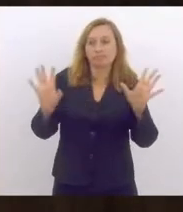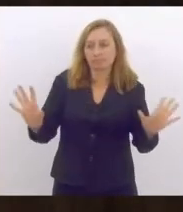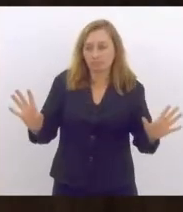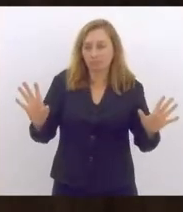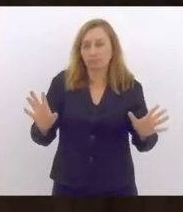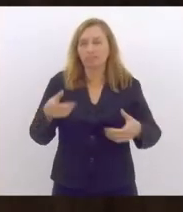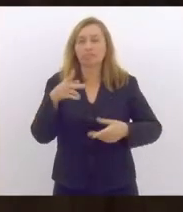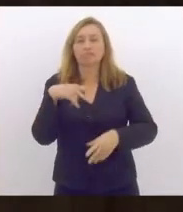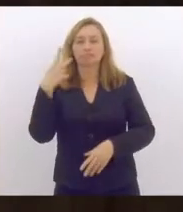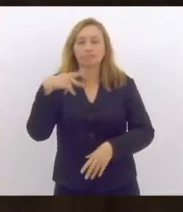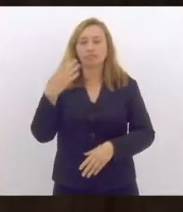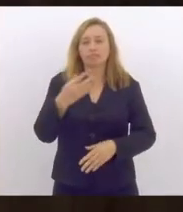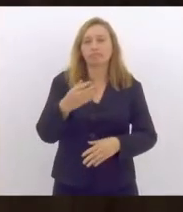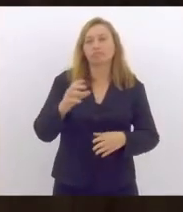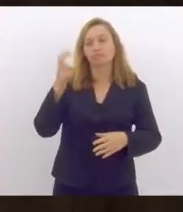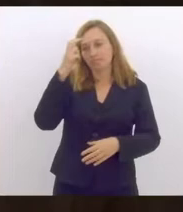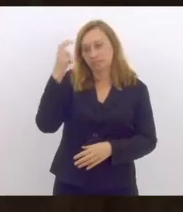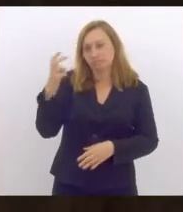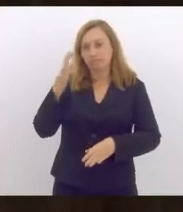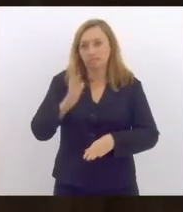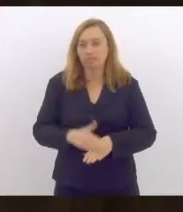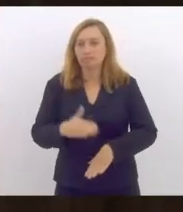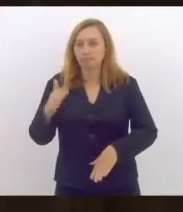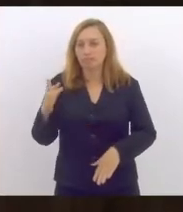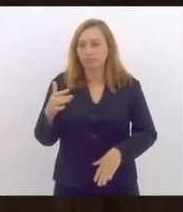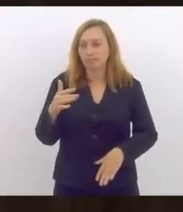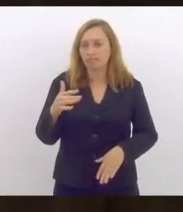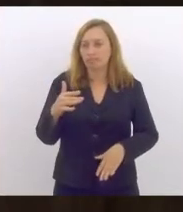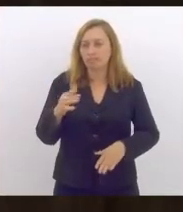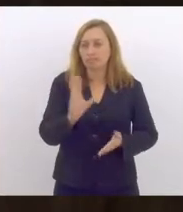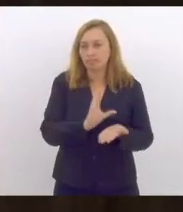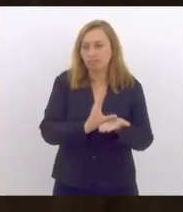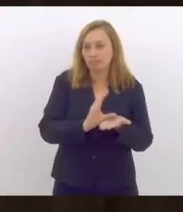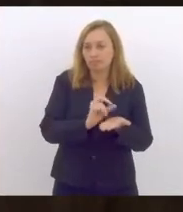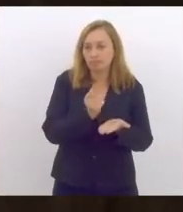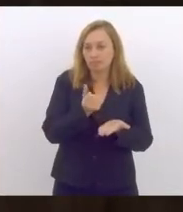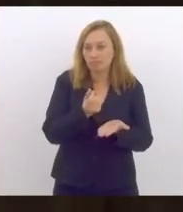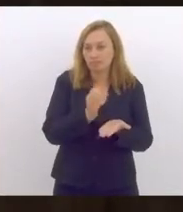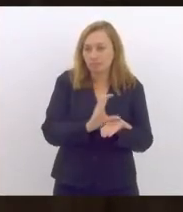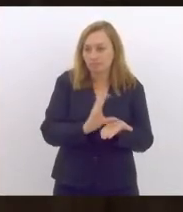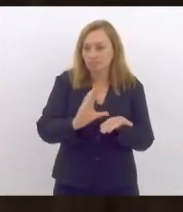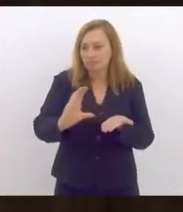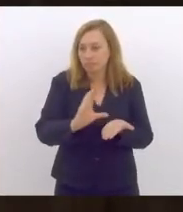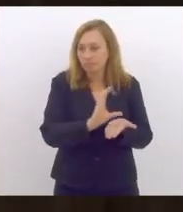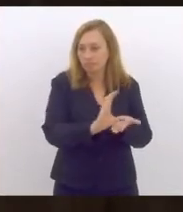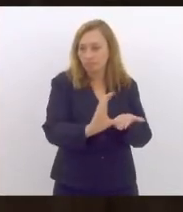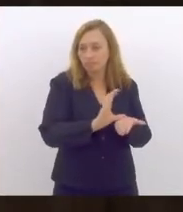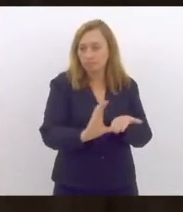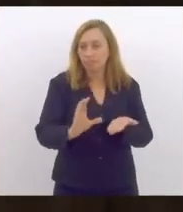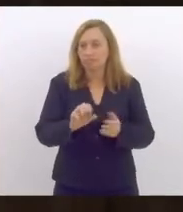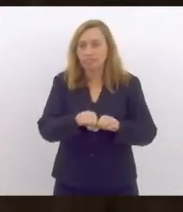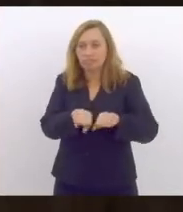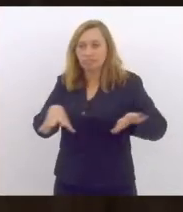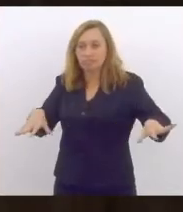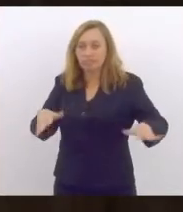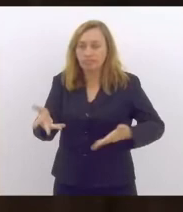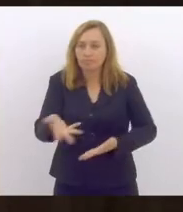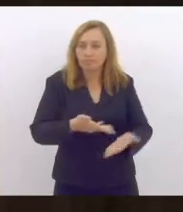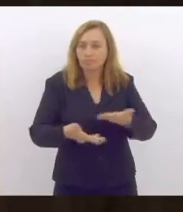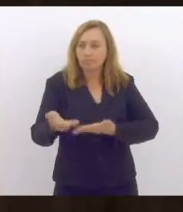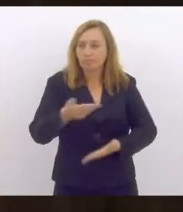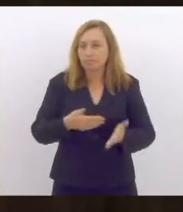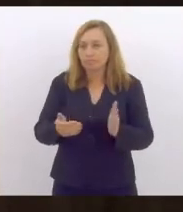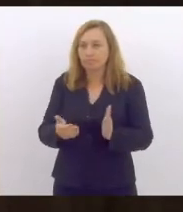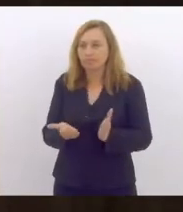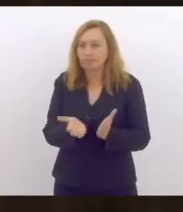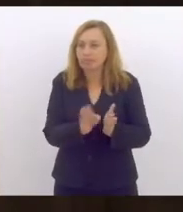a política cultural com maior aporte de recursos pelo Estado, ampliando a participação das despesas